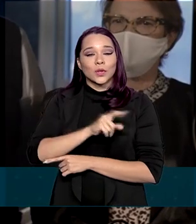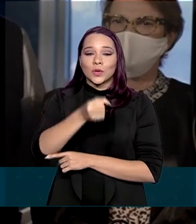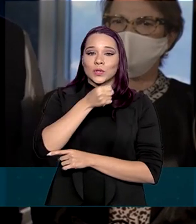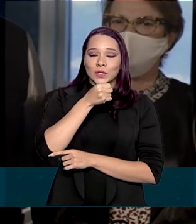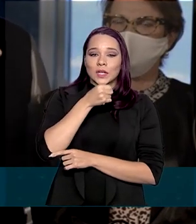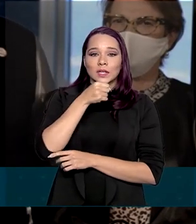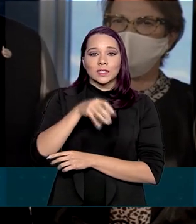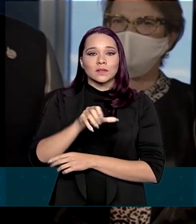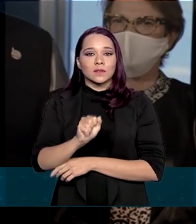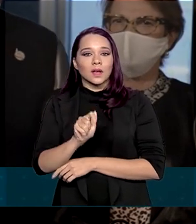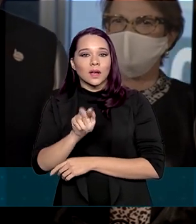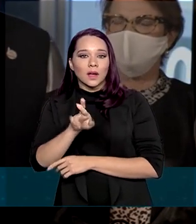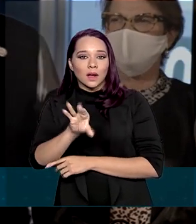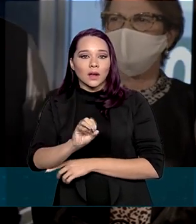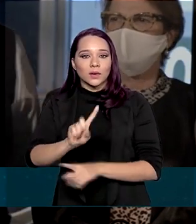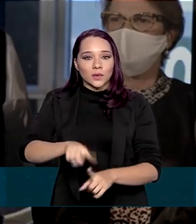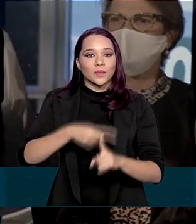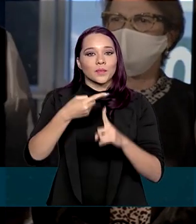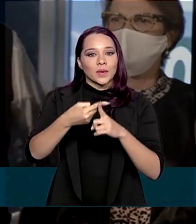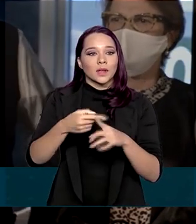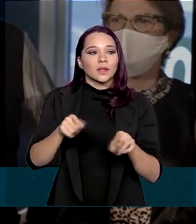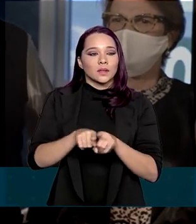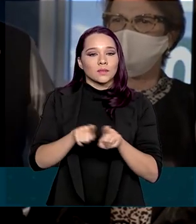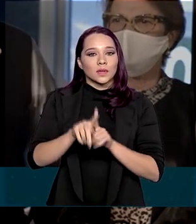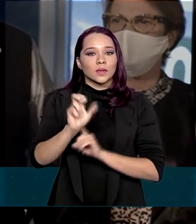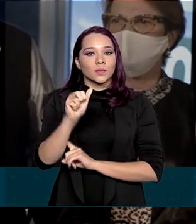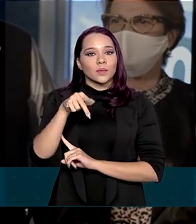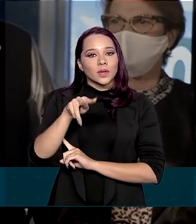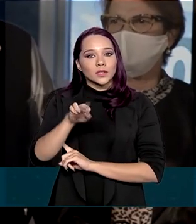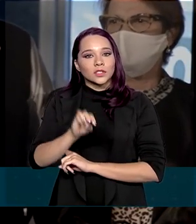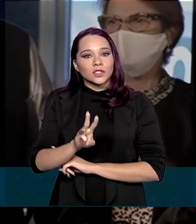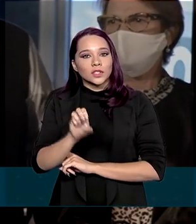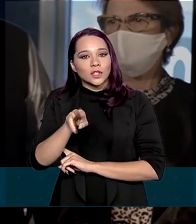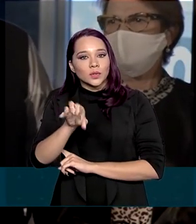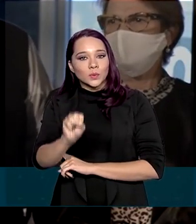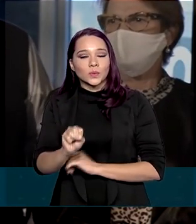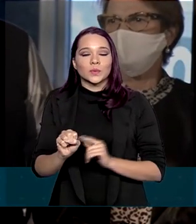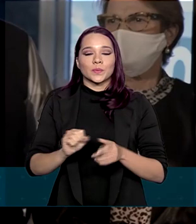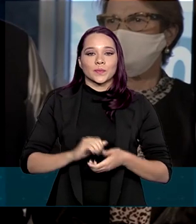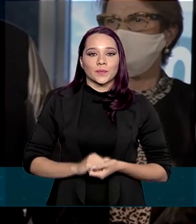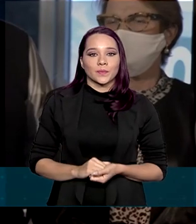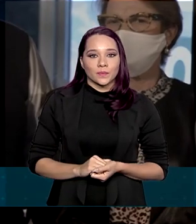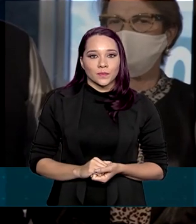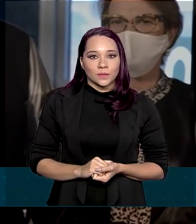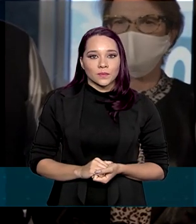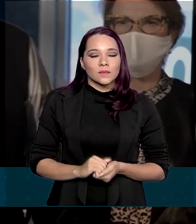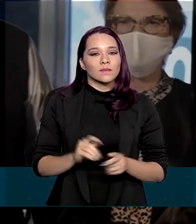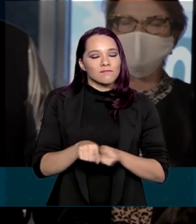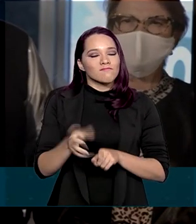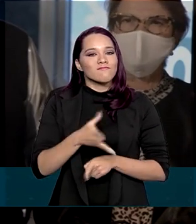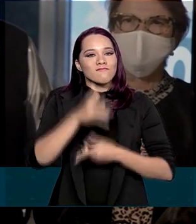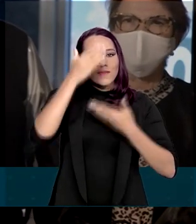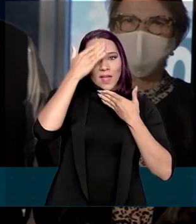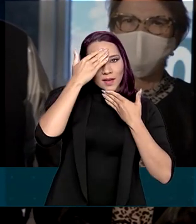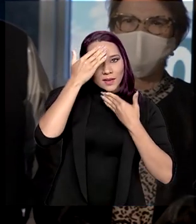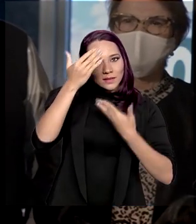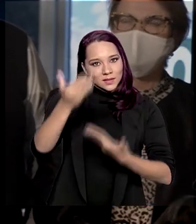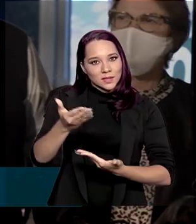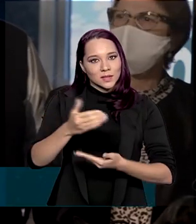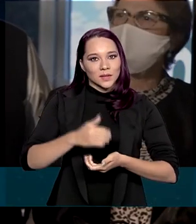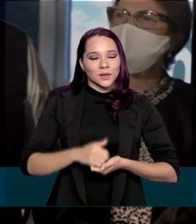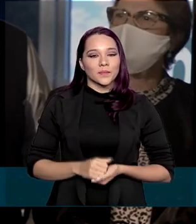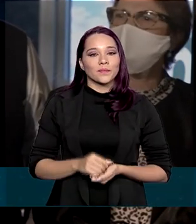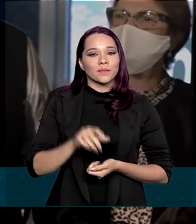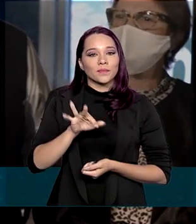do AgroMais e do Band News. O chairman Jovelino Mineiro. Queria agradecer